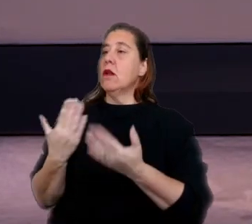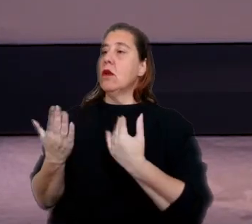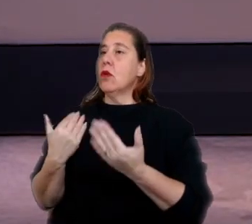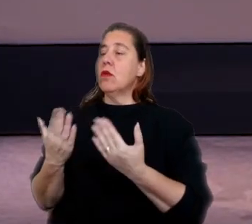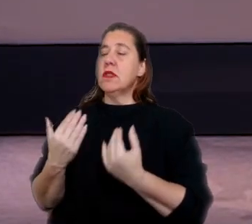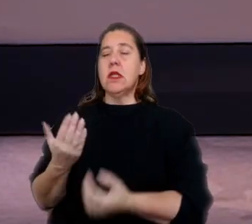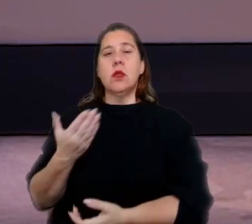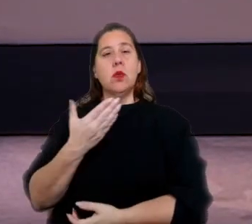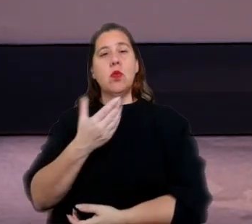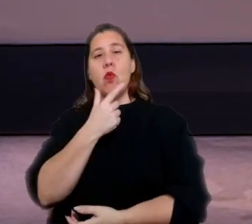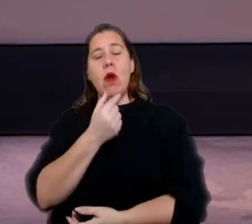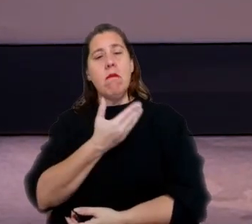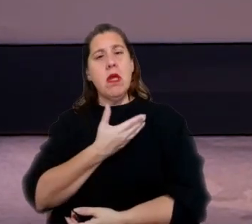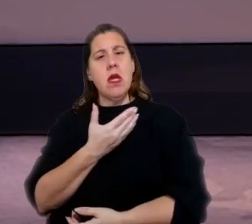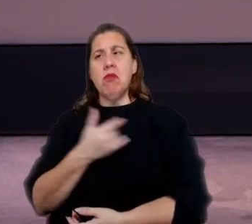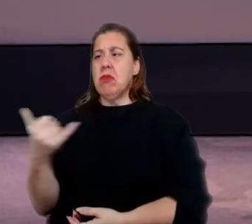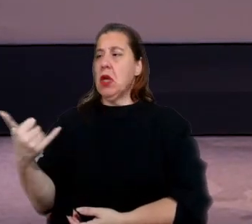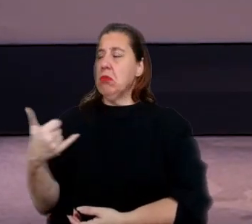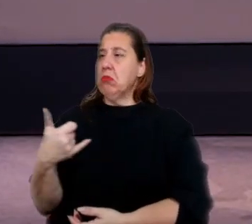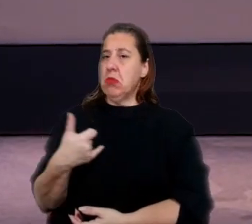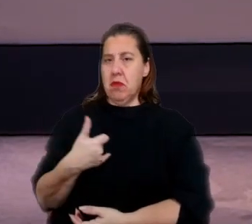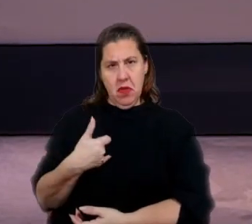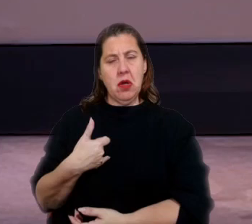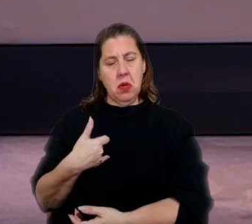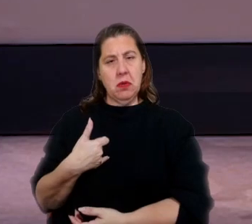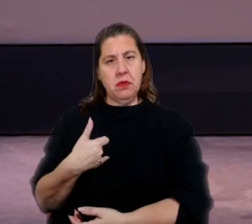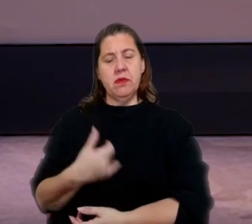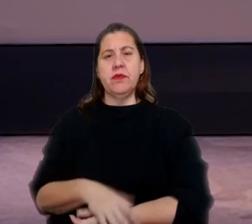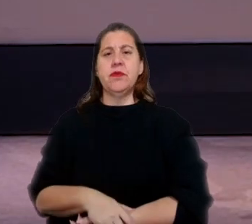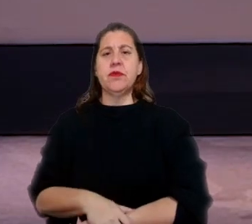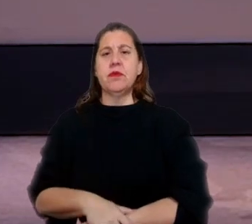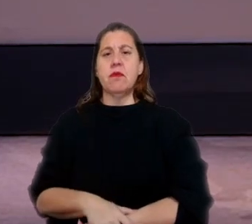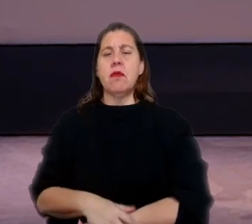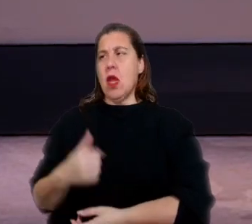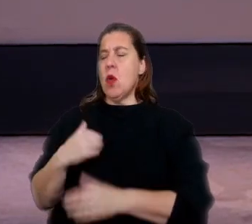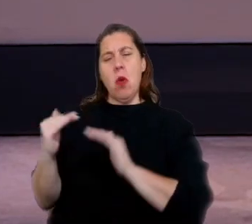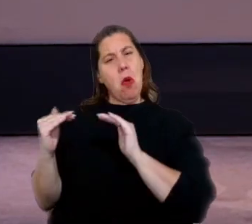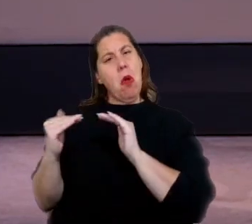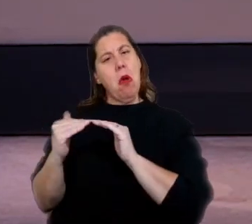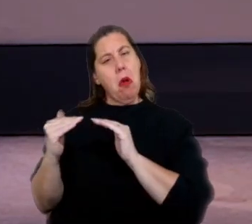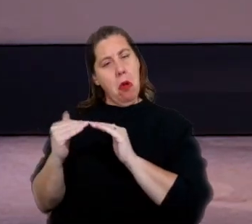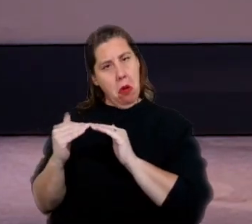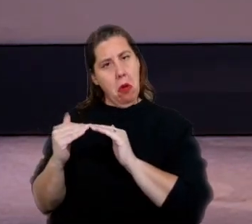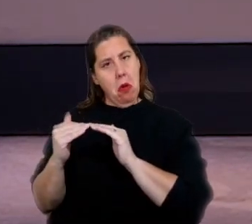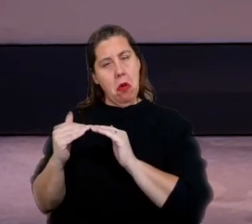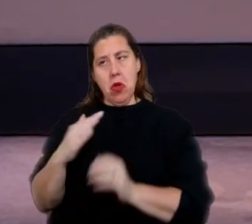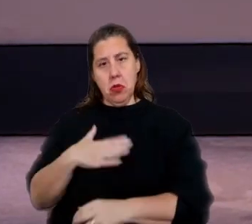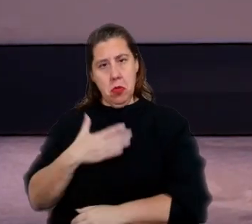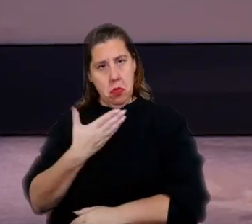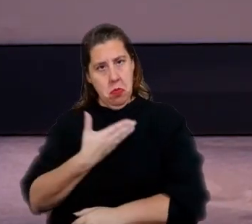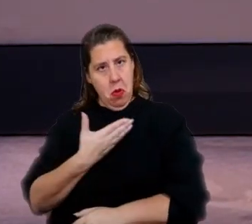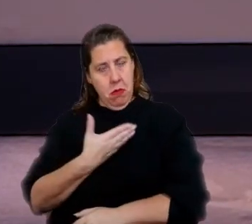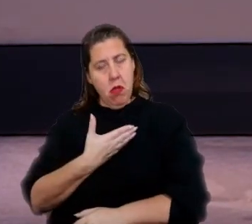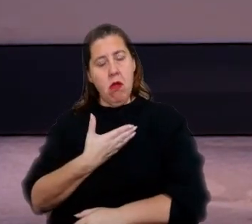eu estava conversando com um amigo e ele me falou uma coisa que eu achei muito interessante, que eu concordo, e ele está